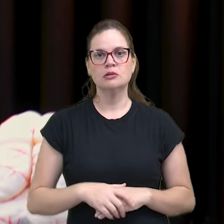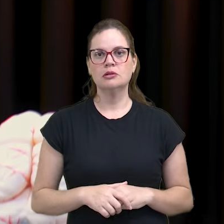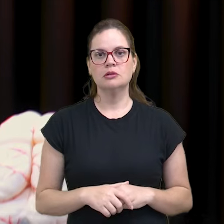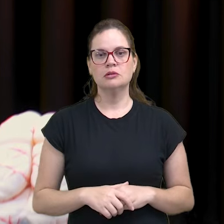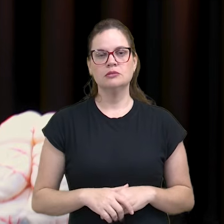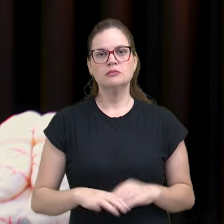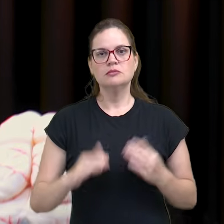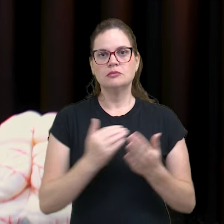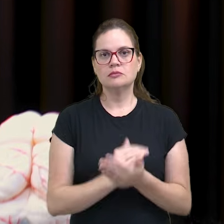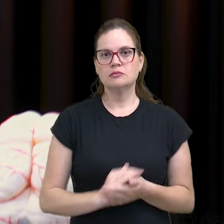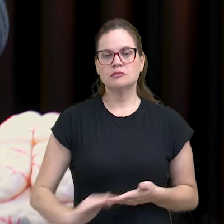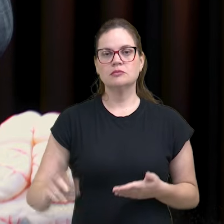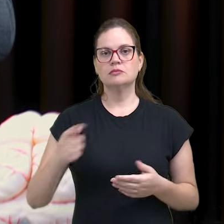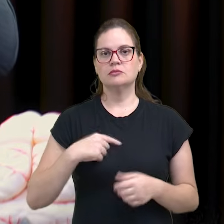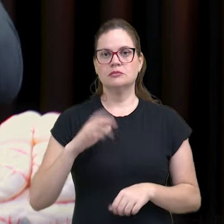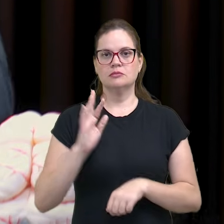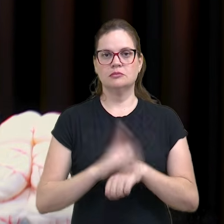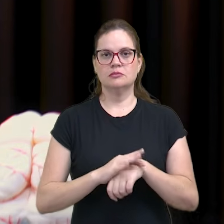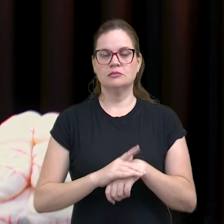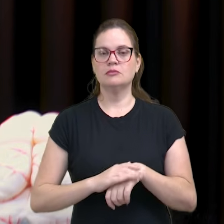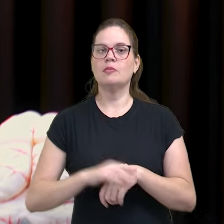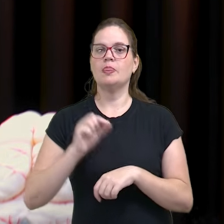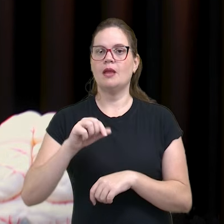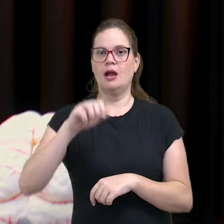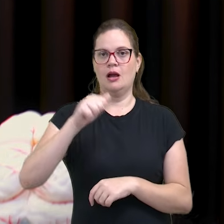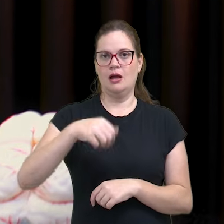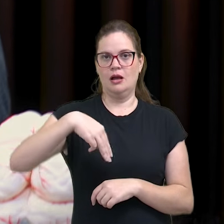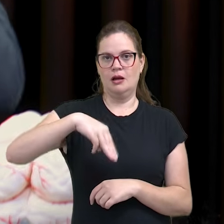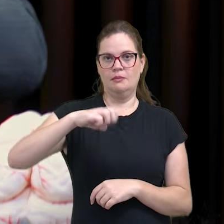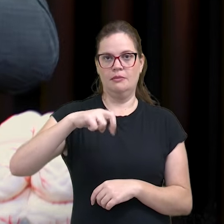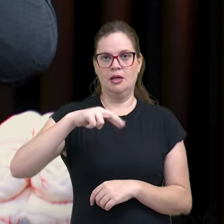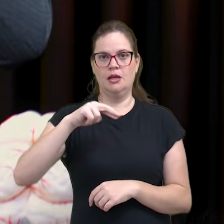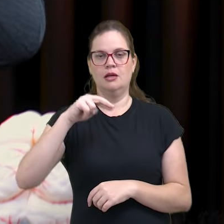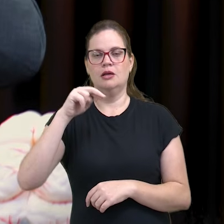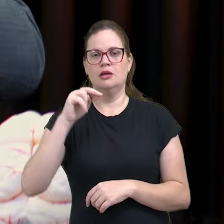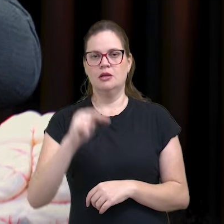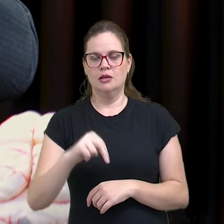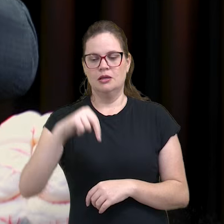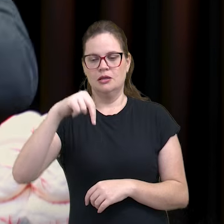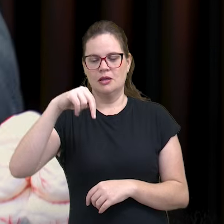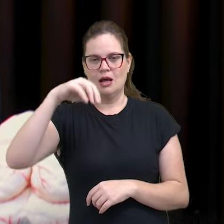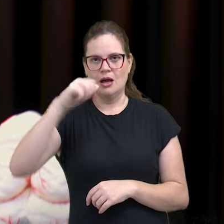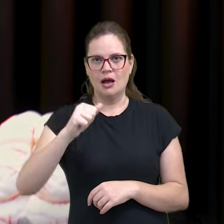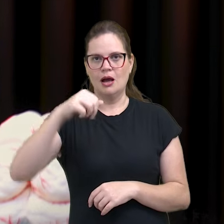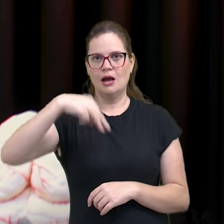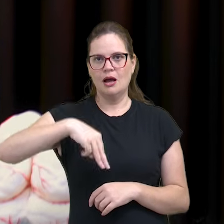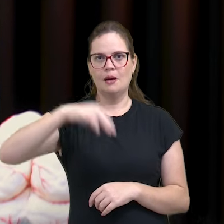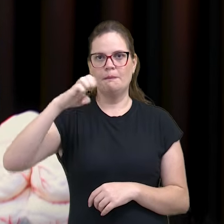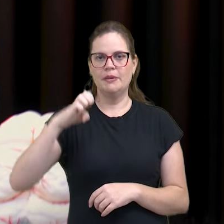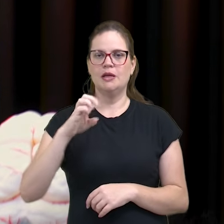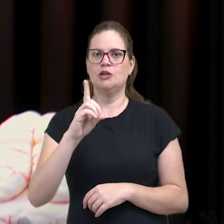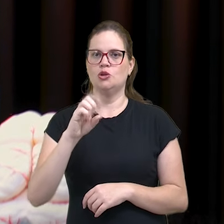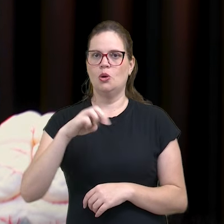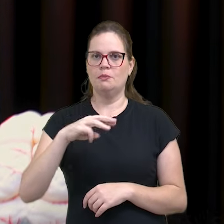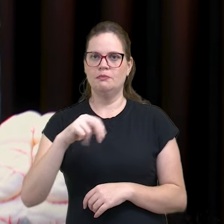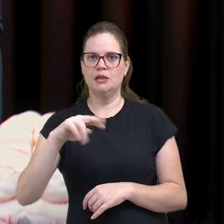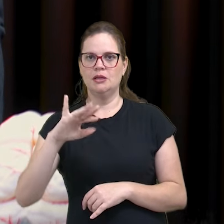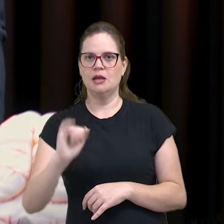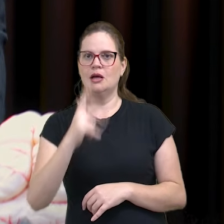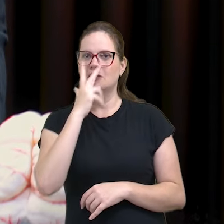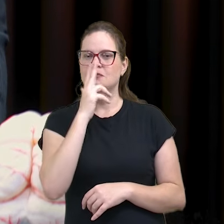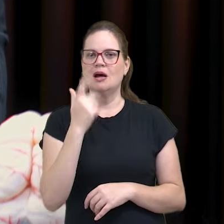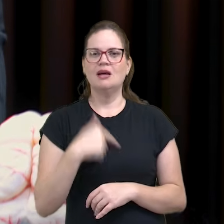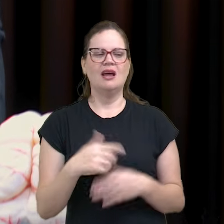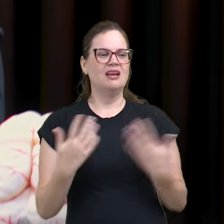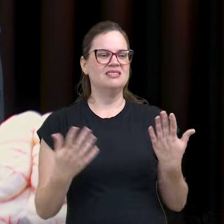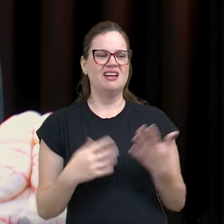chamada anedonia, que é o quê? Está tudo cinza, nada está bom. Ele está tão acostumado com aquilo. E aí entra agora